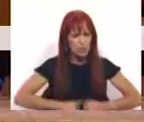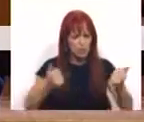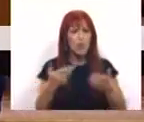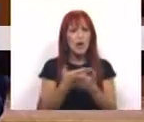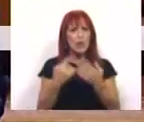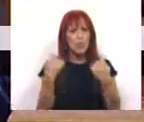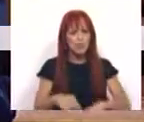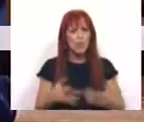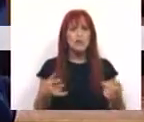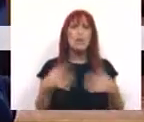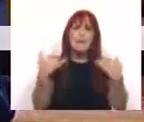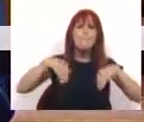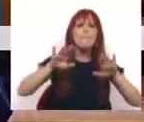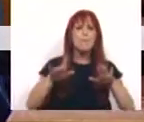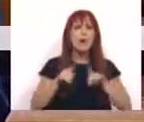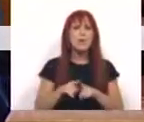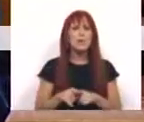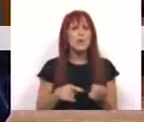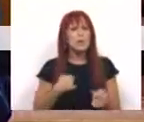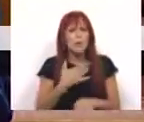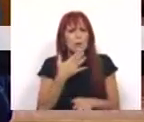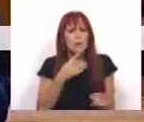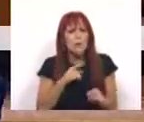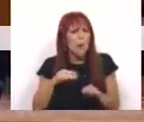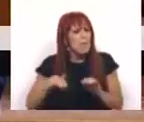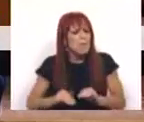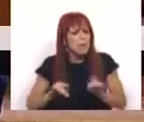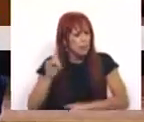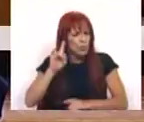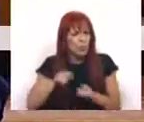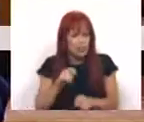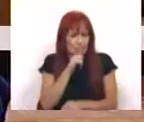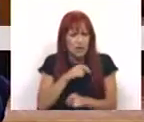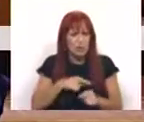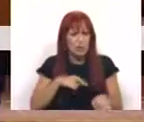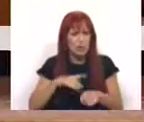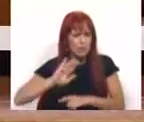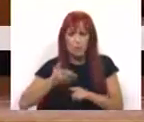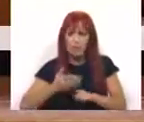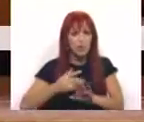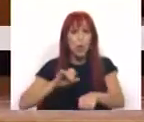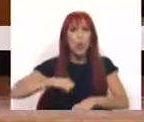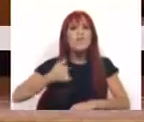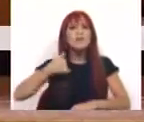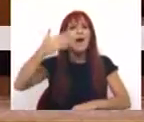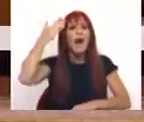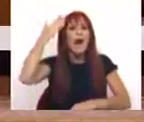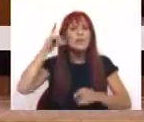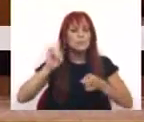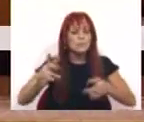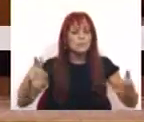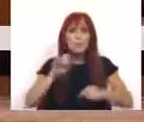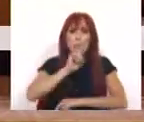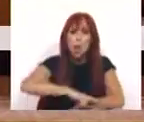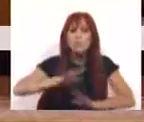nossa economia. Ainda assim, e sem pretender minimizar a importância dessas medidas positivas, os Verdes entendem